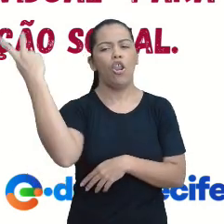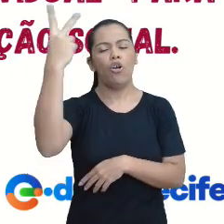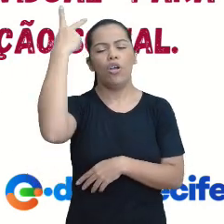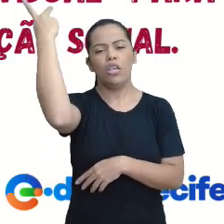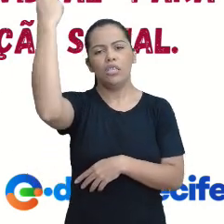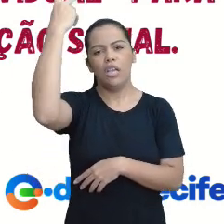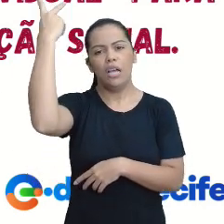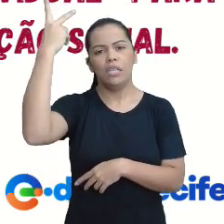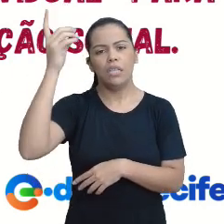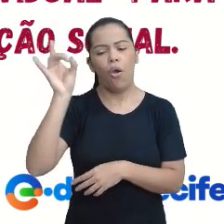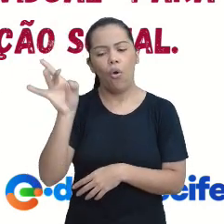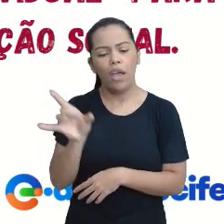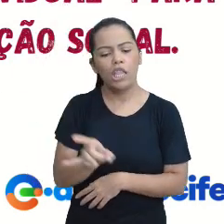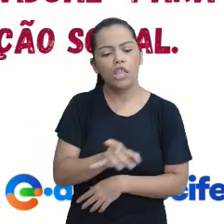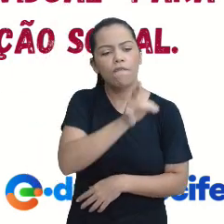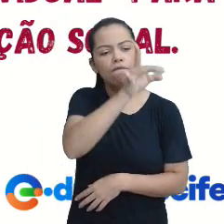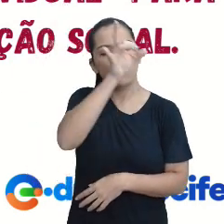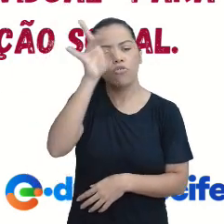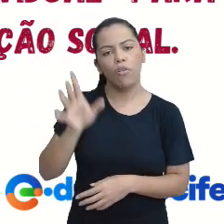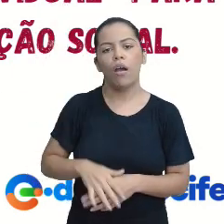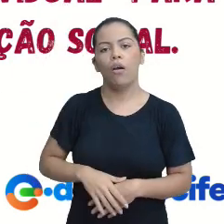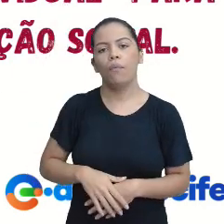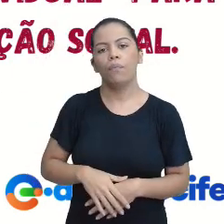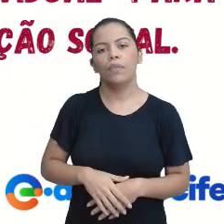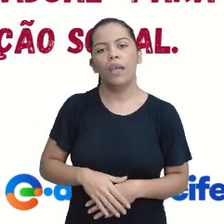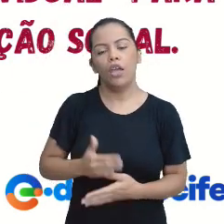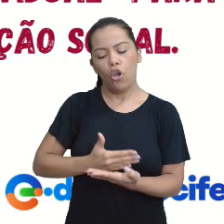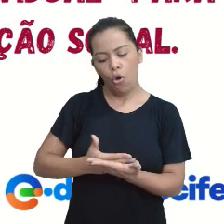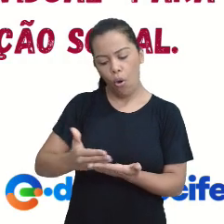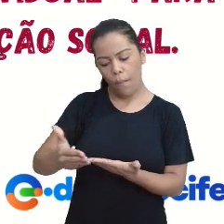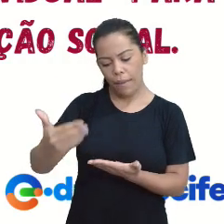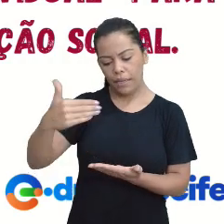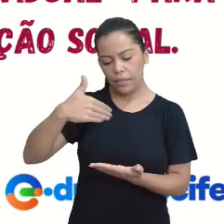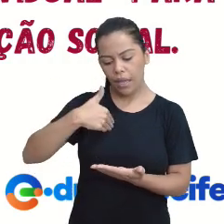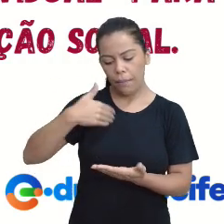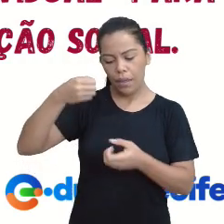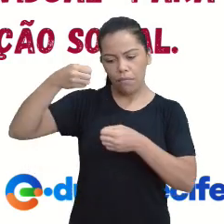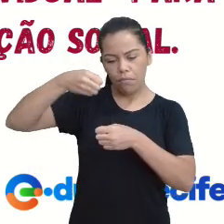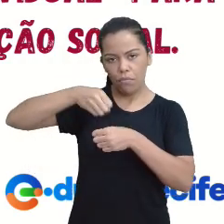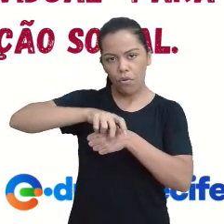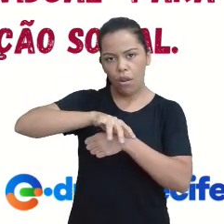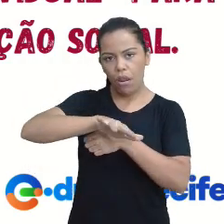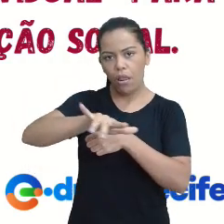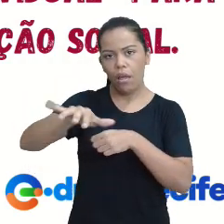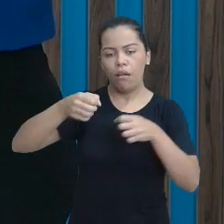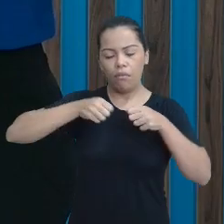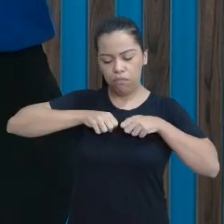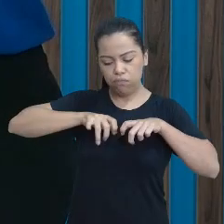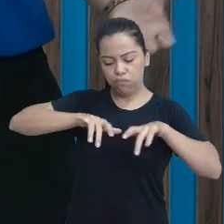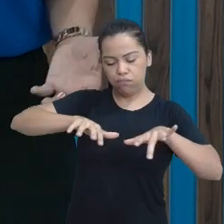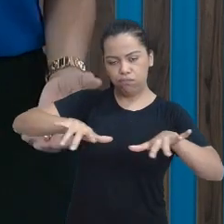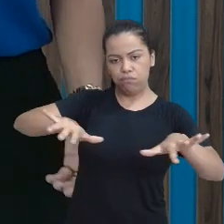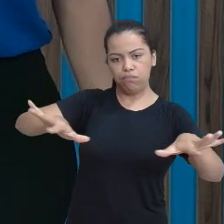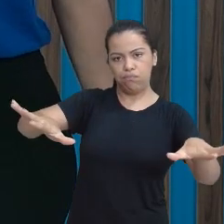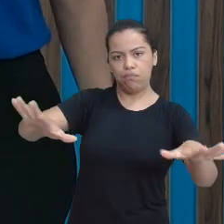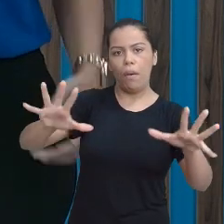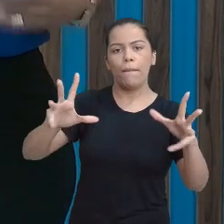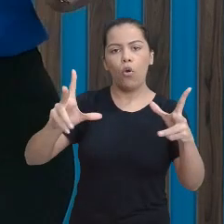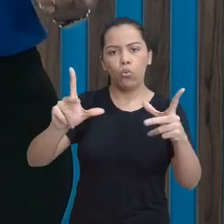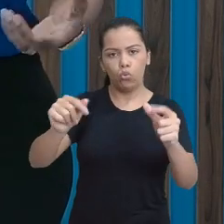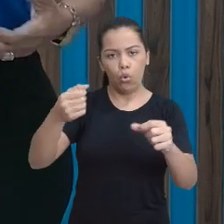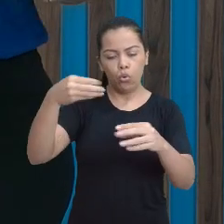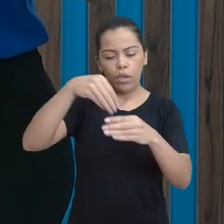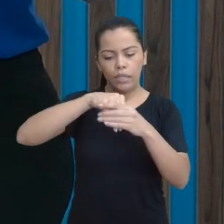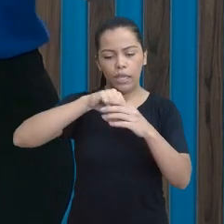valorização individual que começa em mim e repercute no meu todo. E esse meu todo vai estar presente no social,